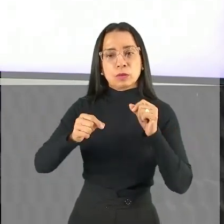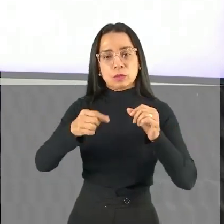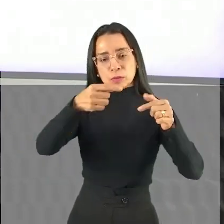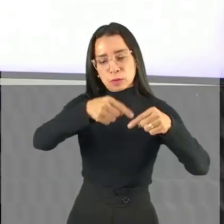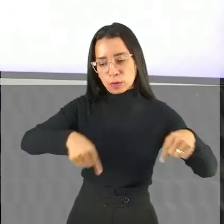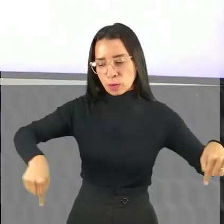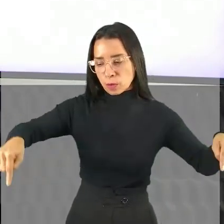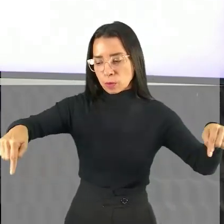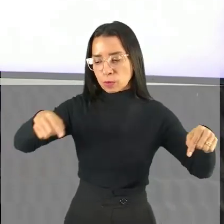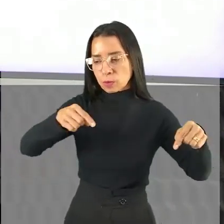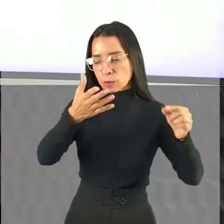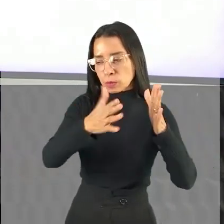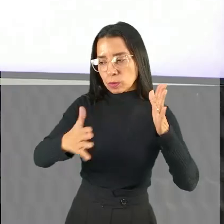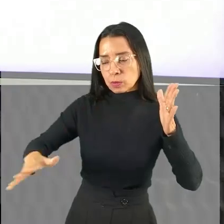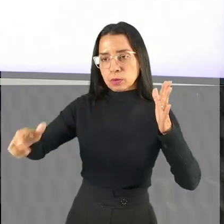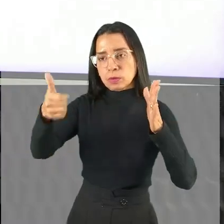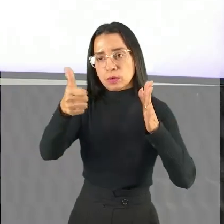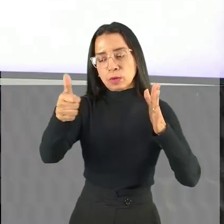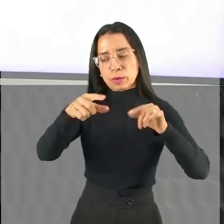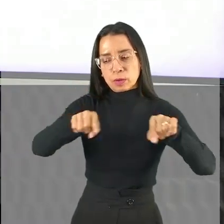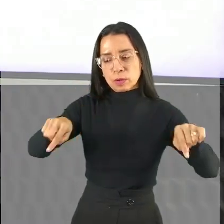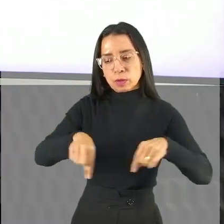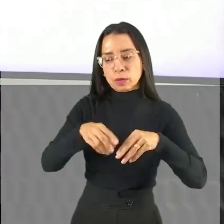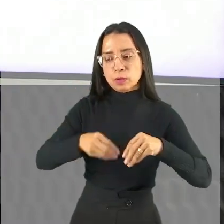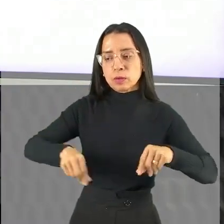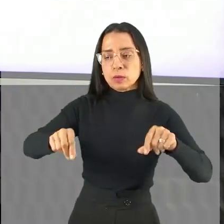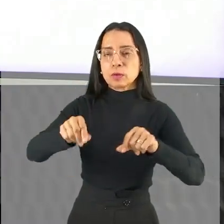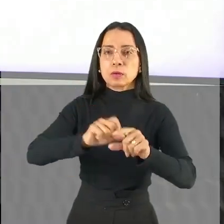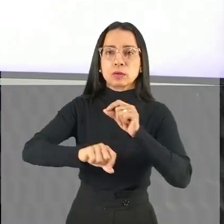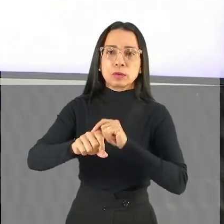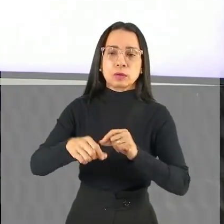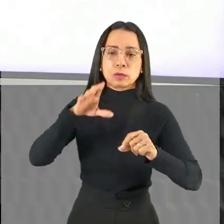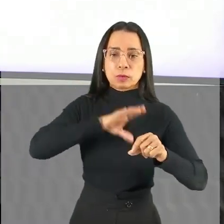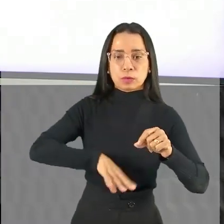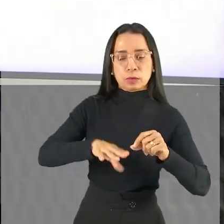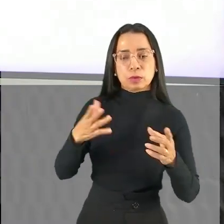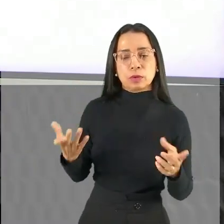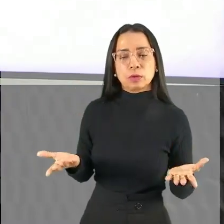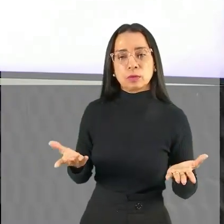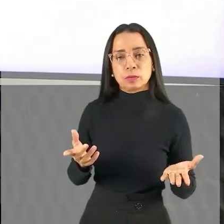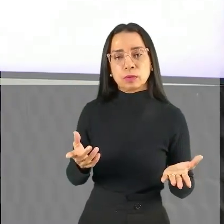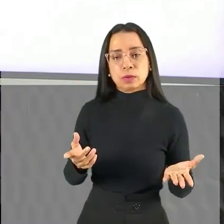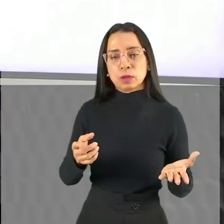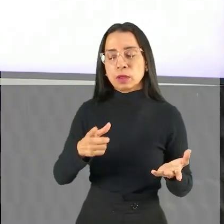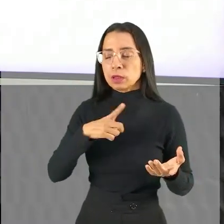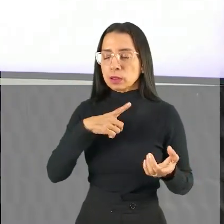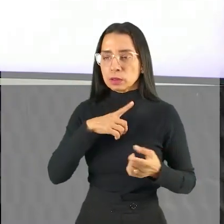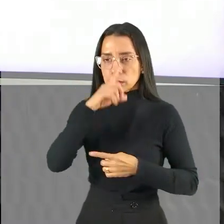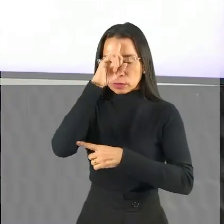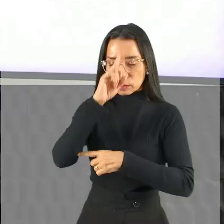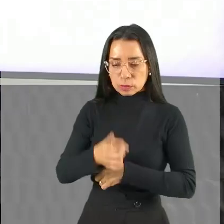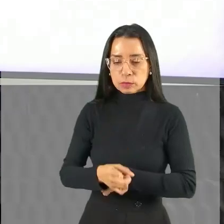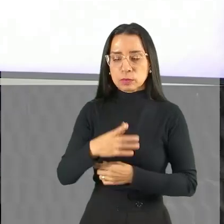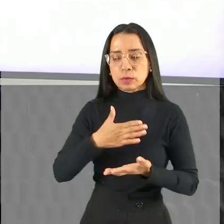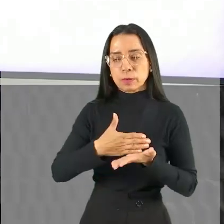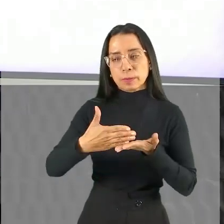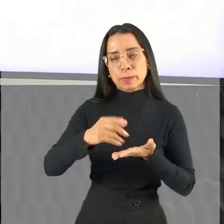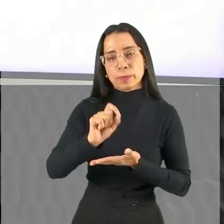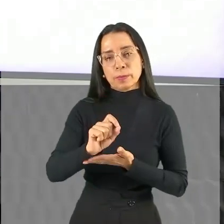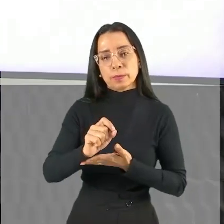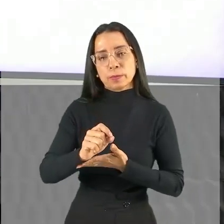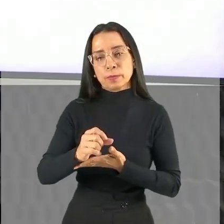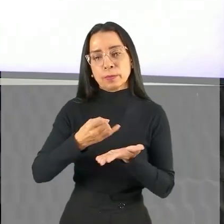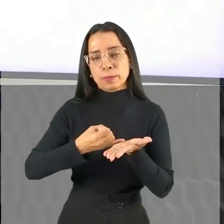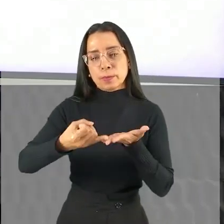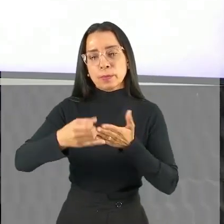faixa litorânea, que é o primeiro território ali colonial que Portugal vai, então, ter seus domínios. Então, a partir dali que inicia